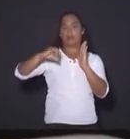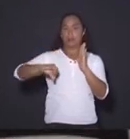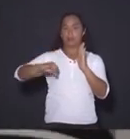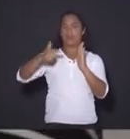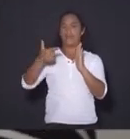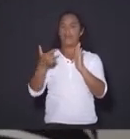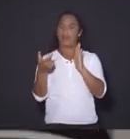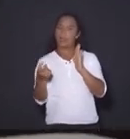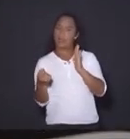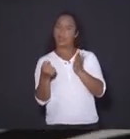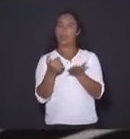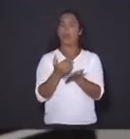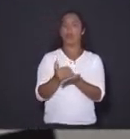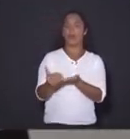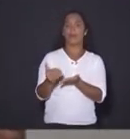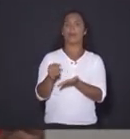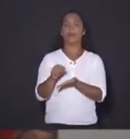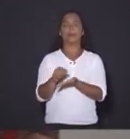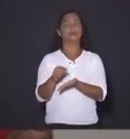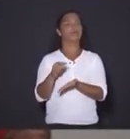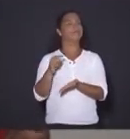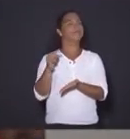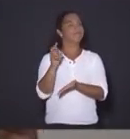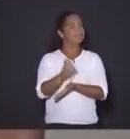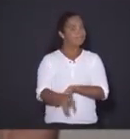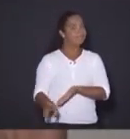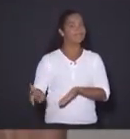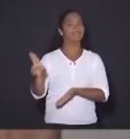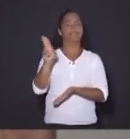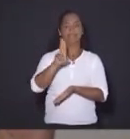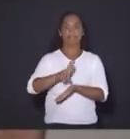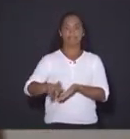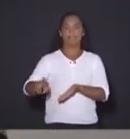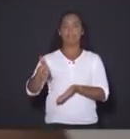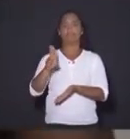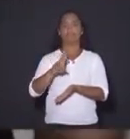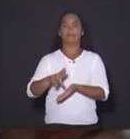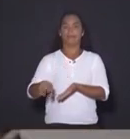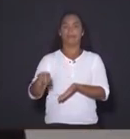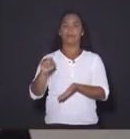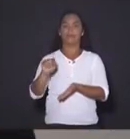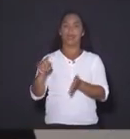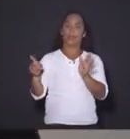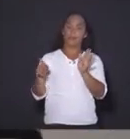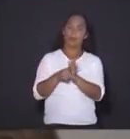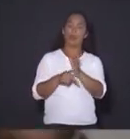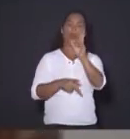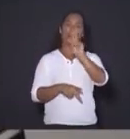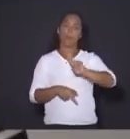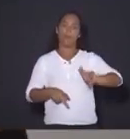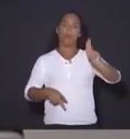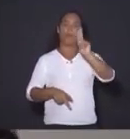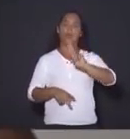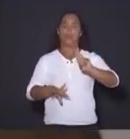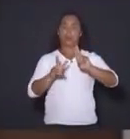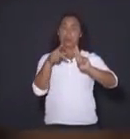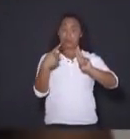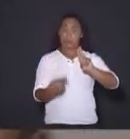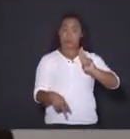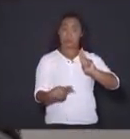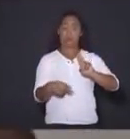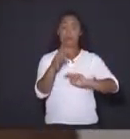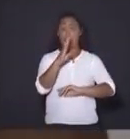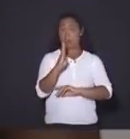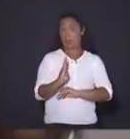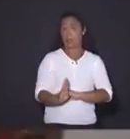final 19 e início do 20 foi muito utilizado pela própria academia vamos pensar sem brasileira em síntese